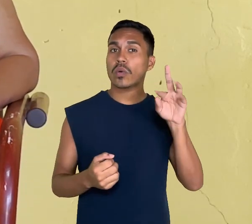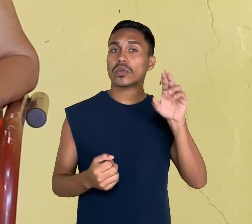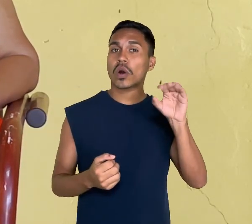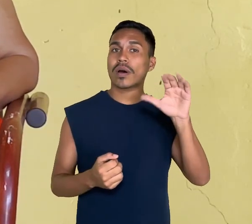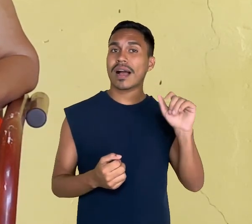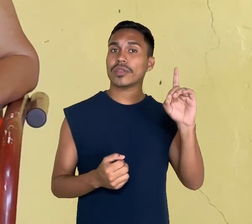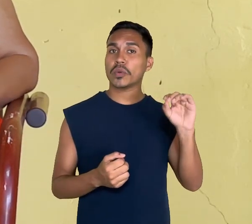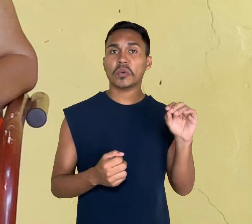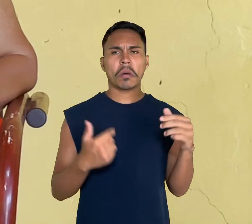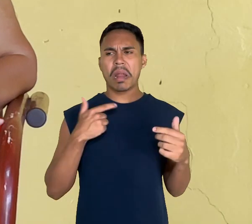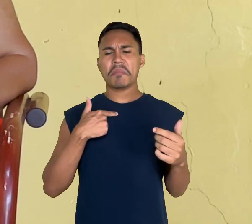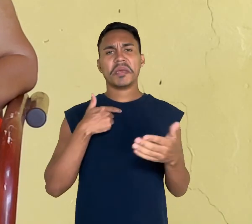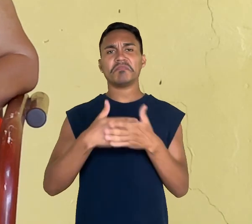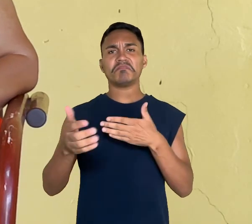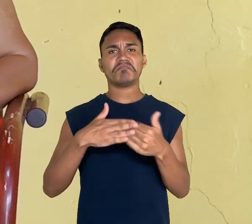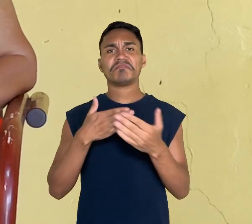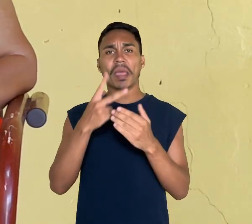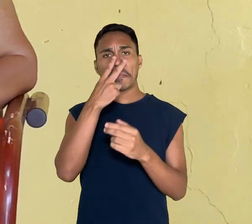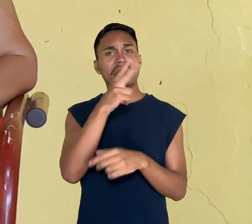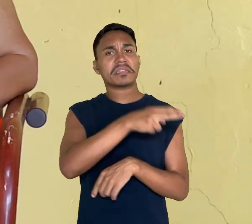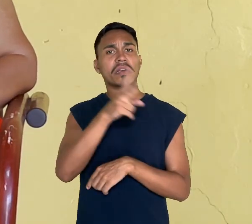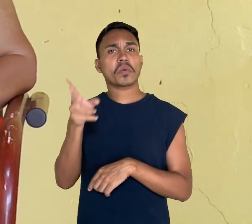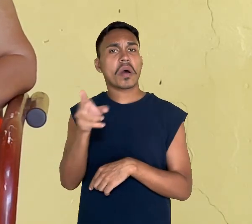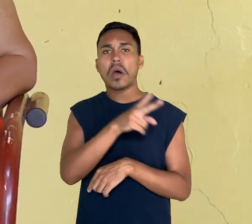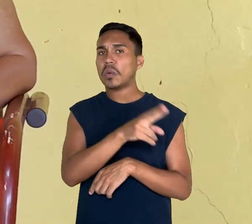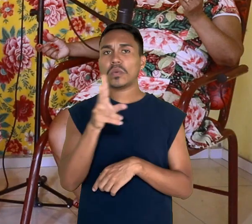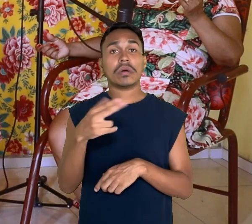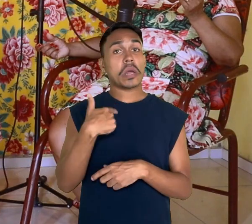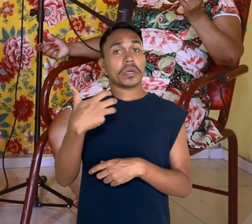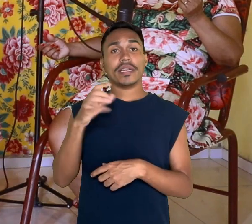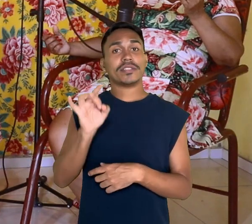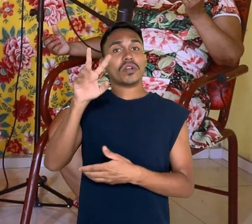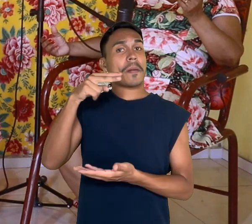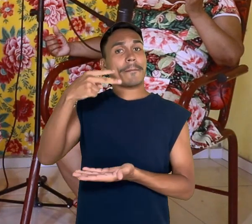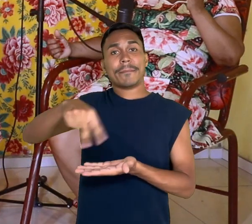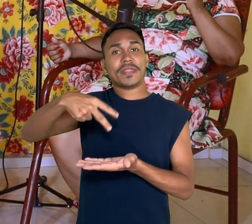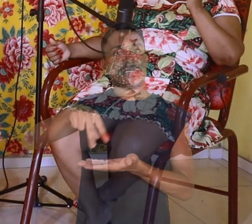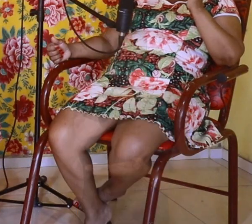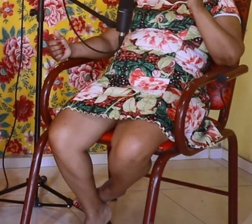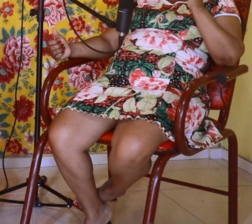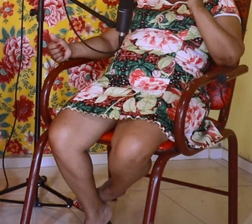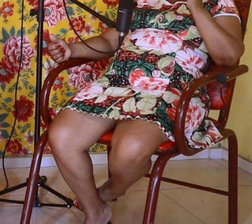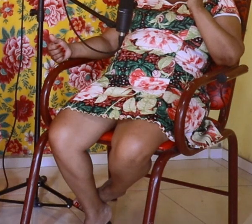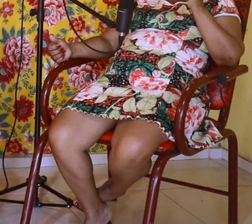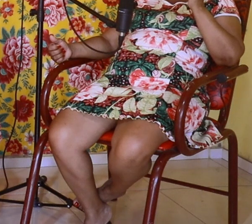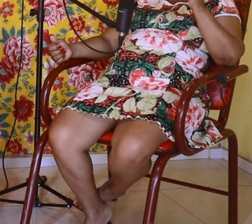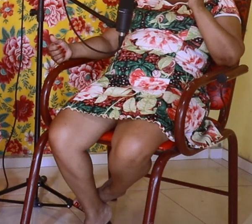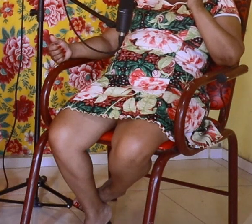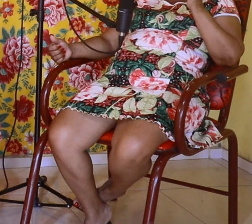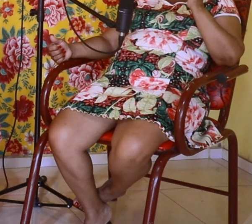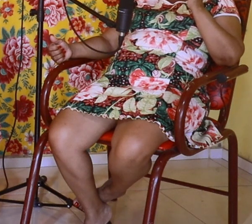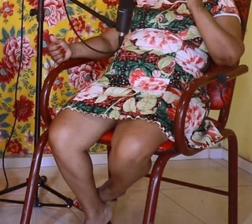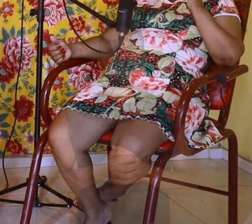coco trocado, e para mim, tanto faz. Para mim era uma coisa só, o que eu queria era brincar. Eu falava, Maria, tu fica cantando, que tu já sabe. Ela, não, vai